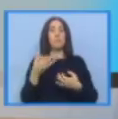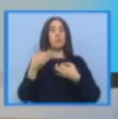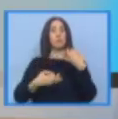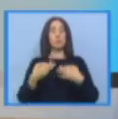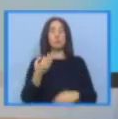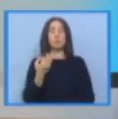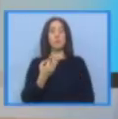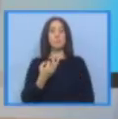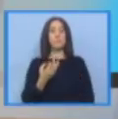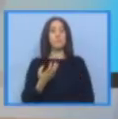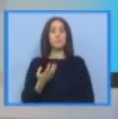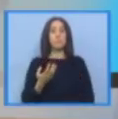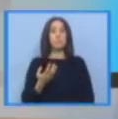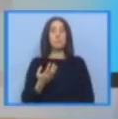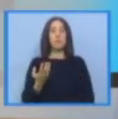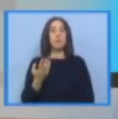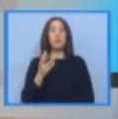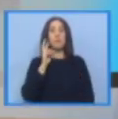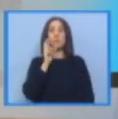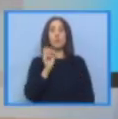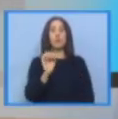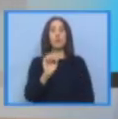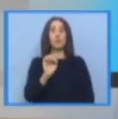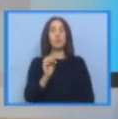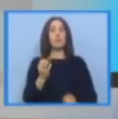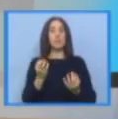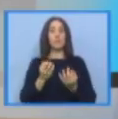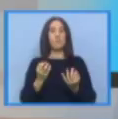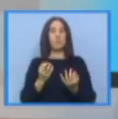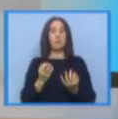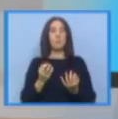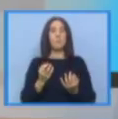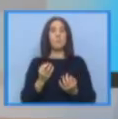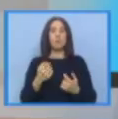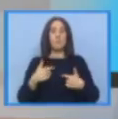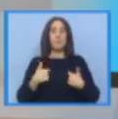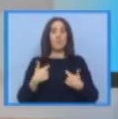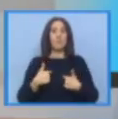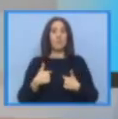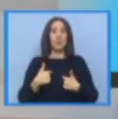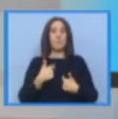justiça, de facto, é cega e, portanto, mesmo aos seus